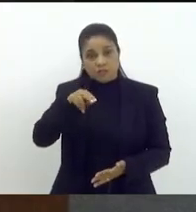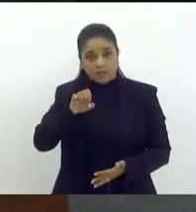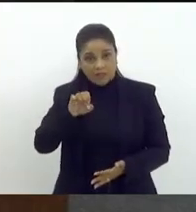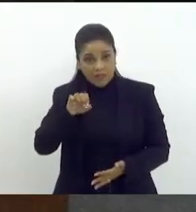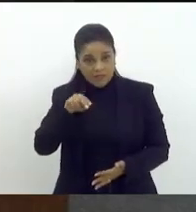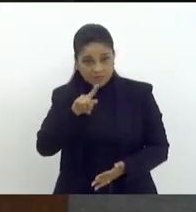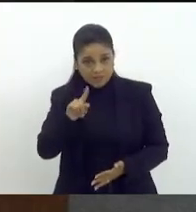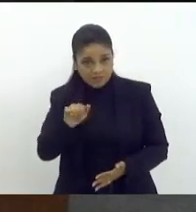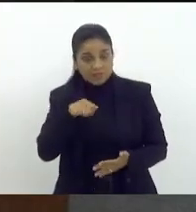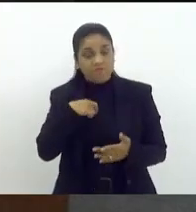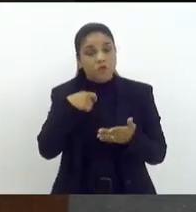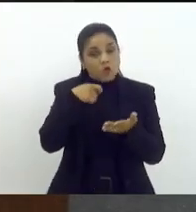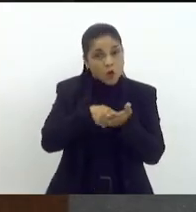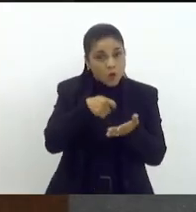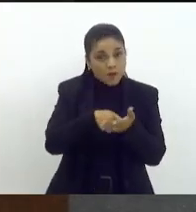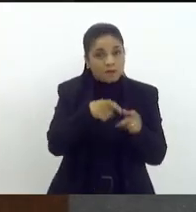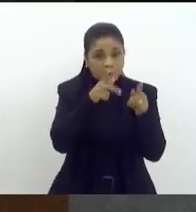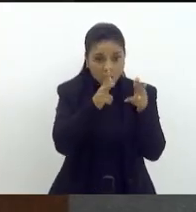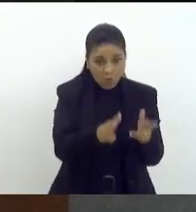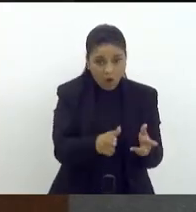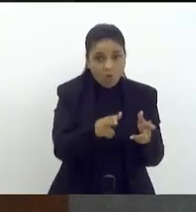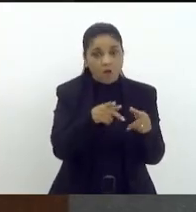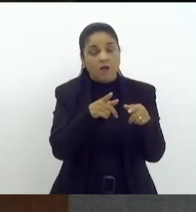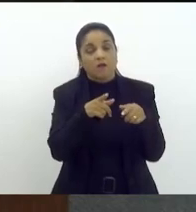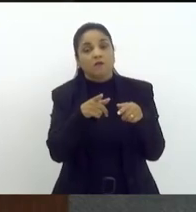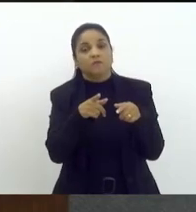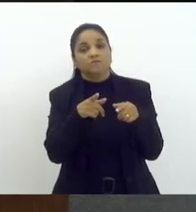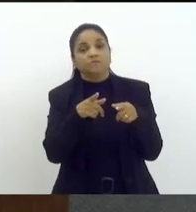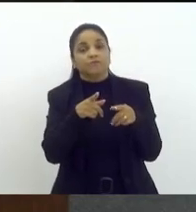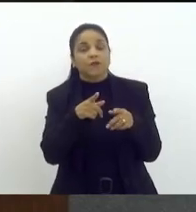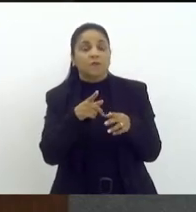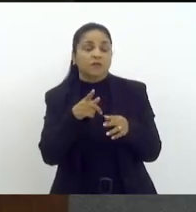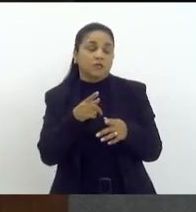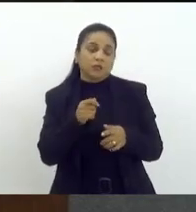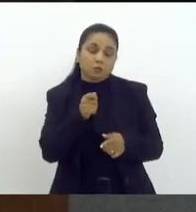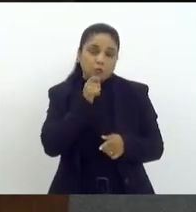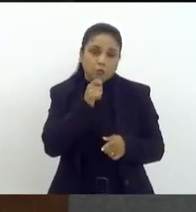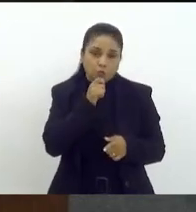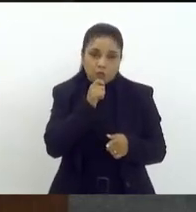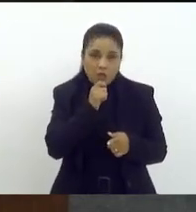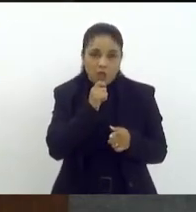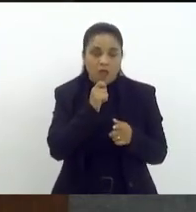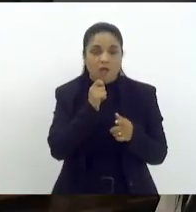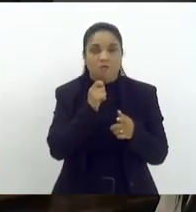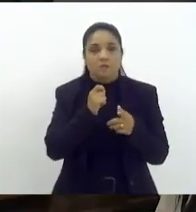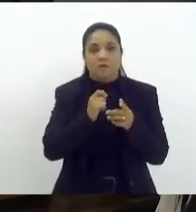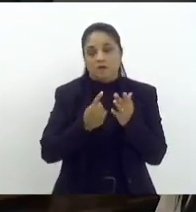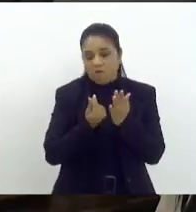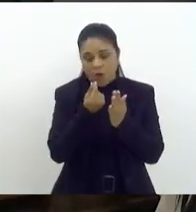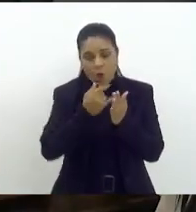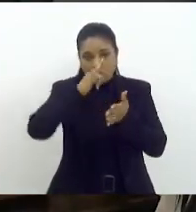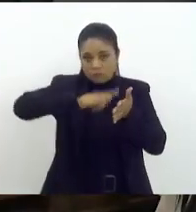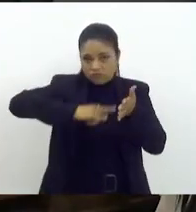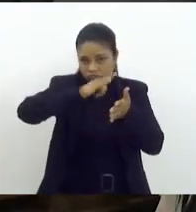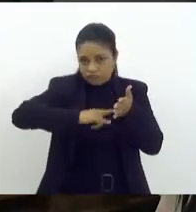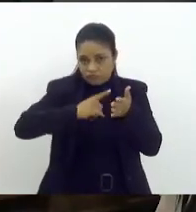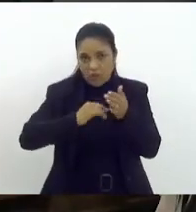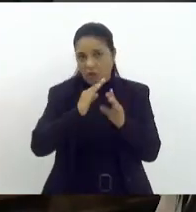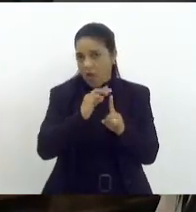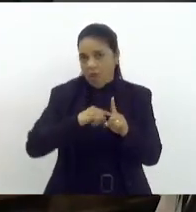a concessionária sem que haja revisão de aumento da tarifa da população Muito obrigado senhor presidente